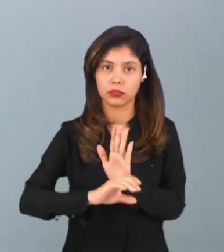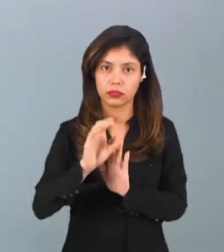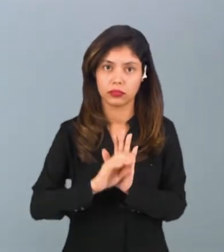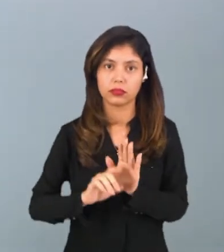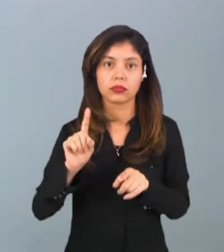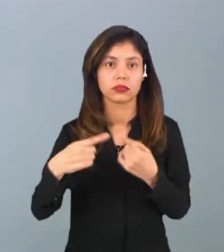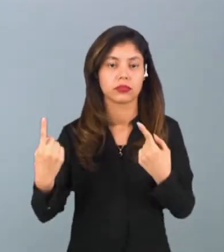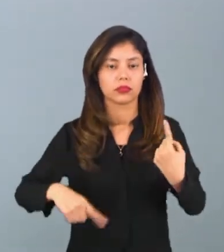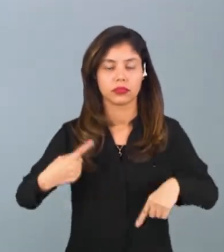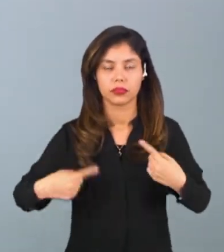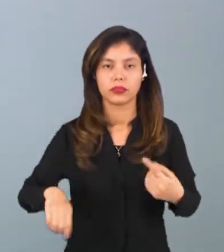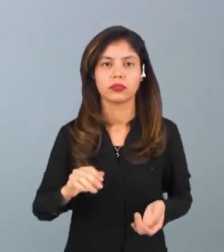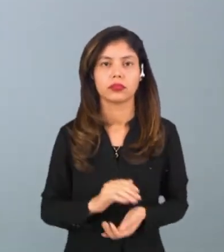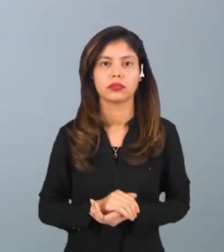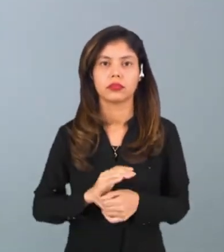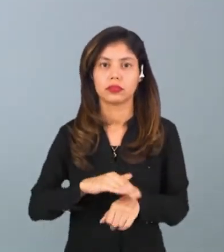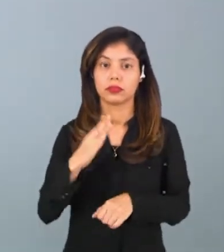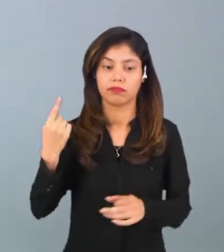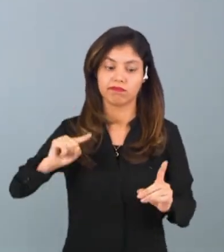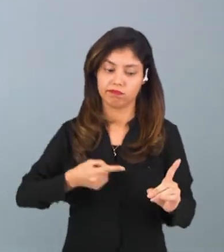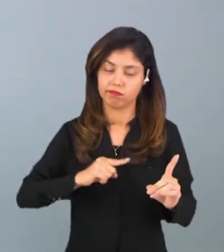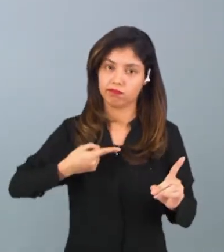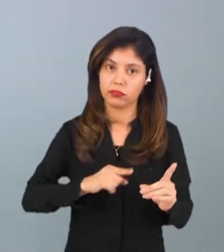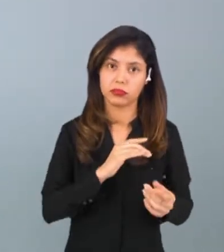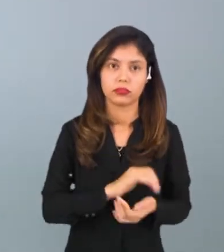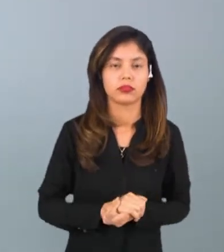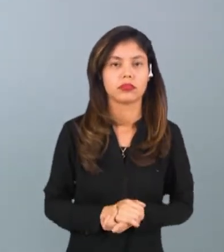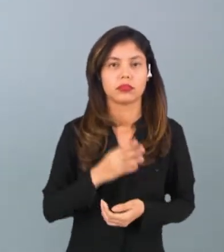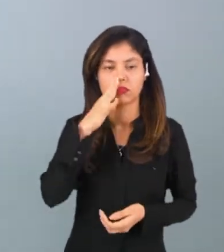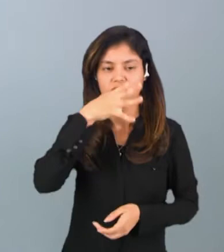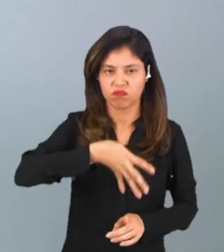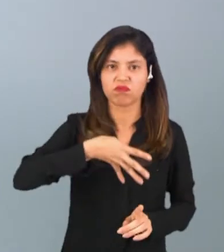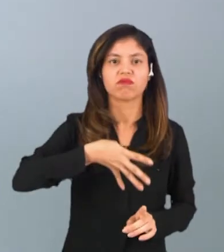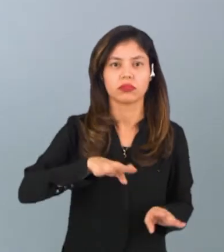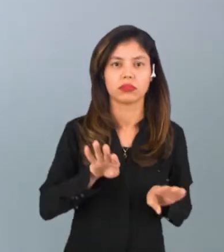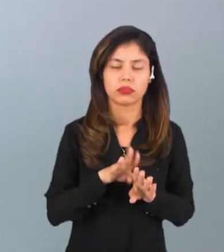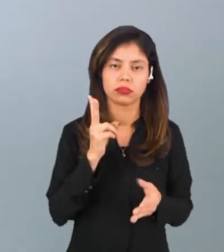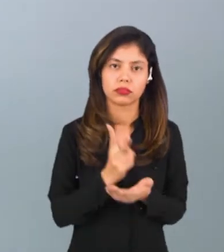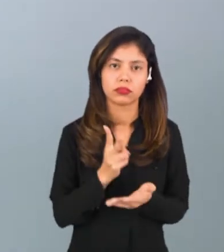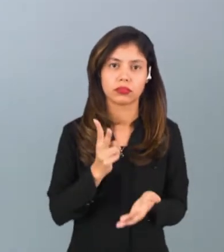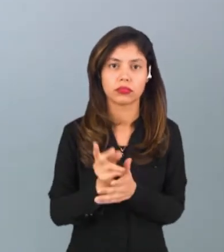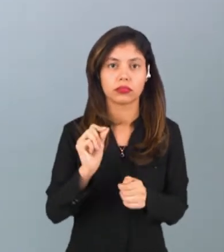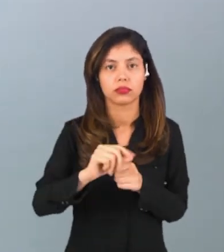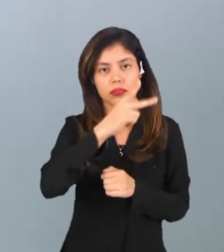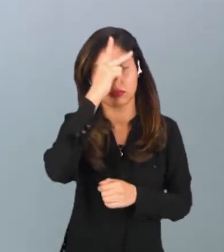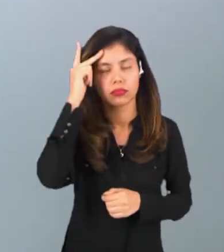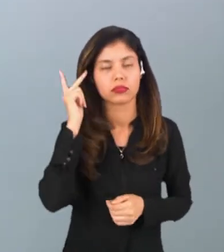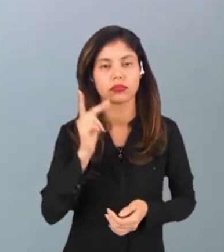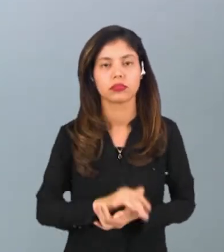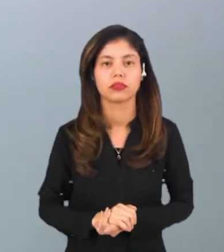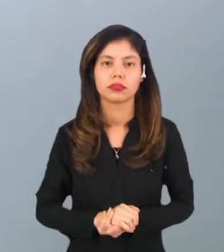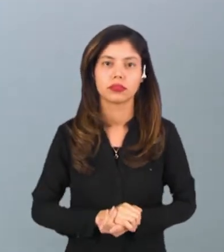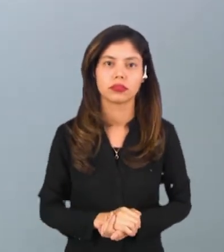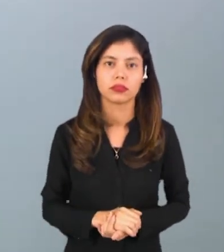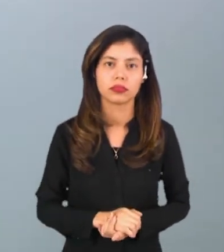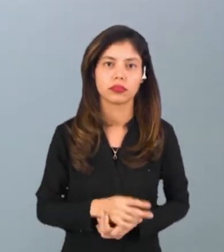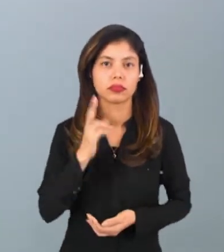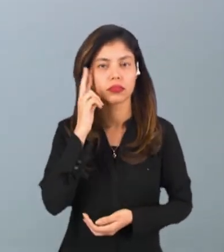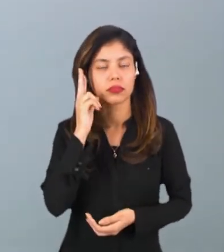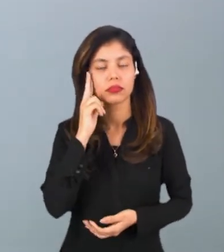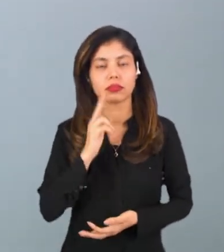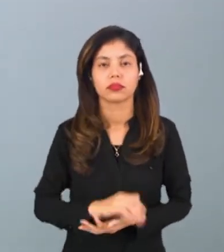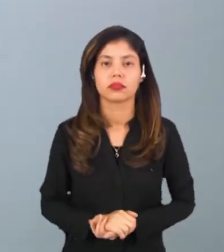mais político, tá? Mais crítico social, fazendo com que as pessoas comuns,